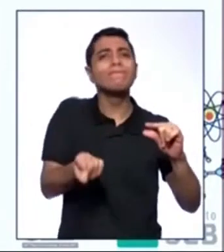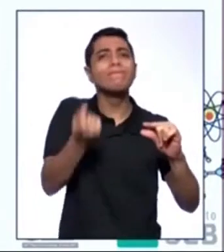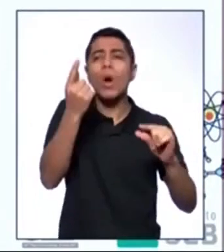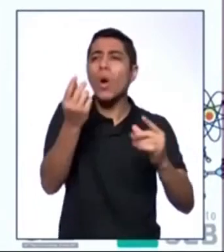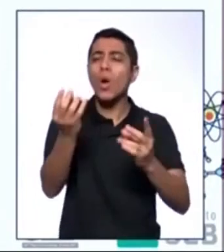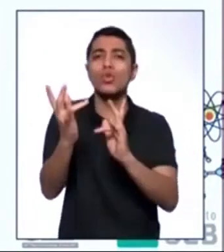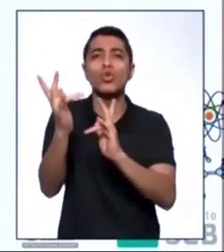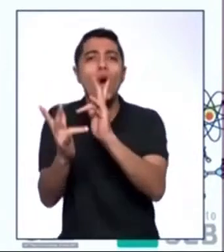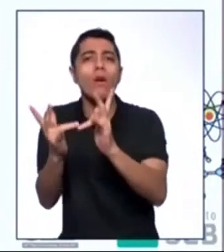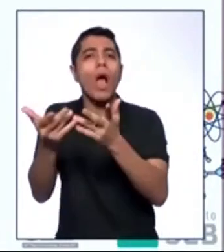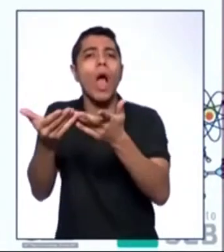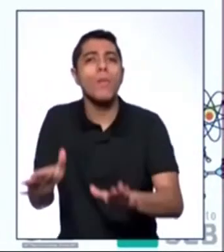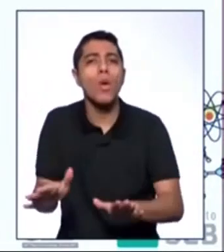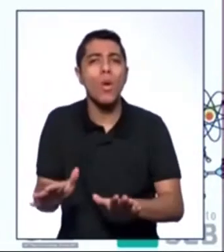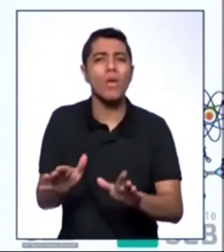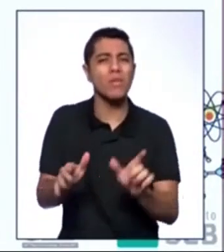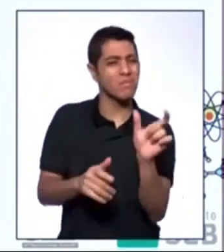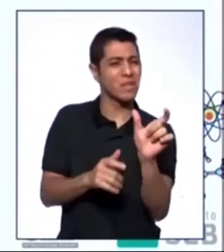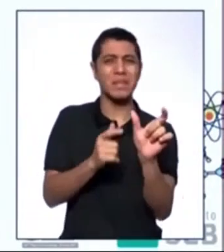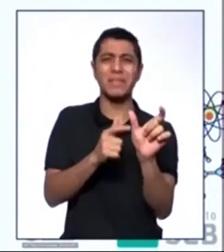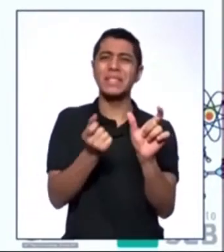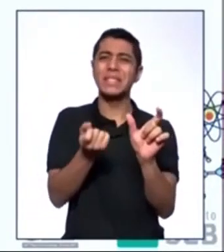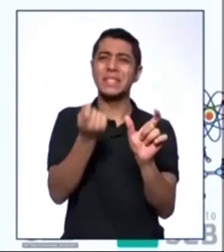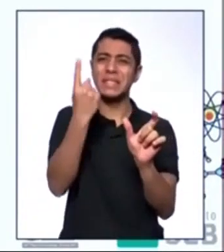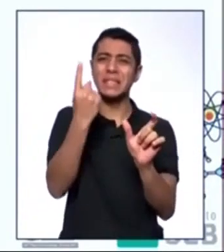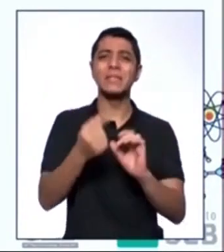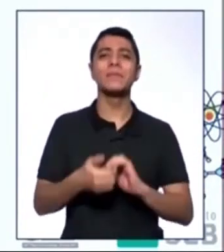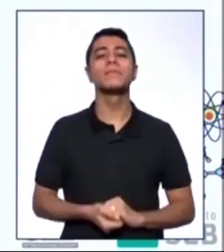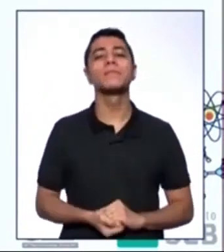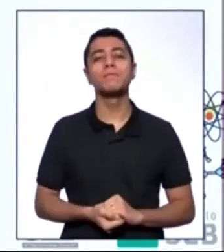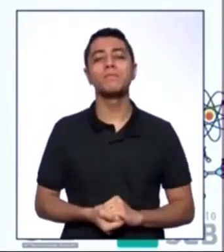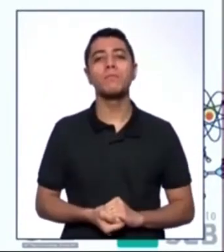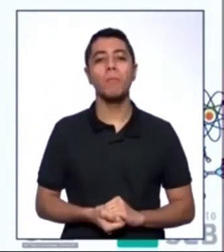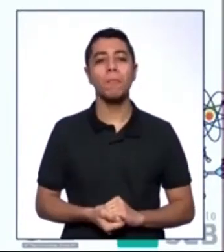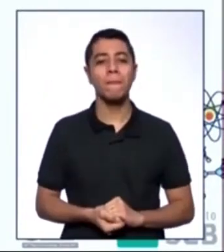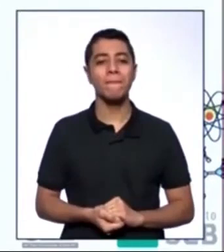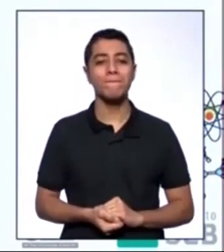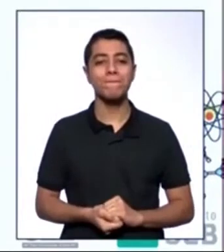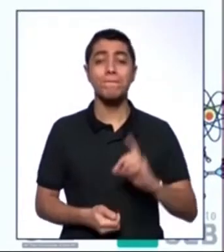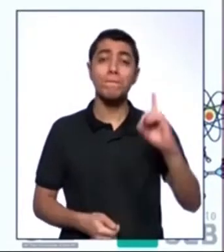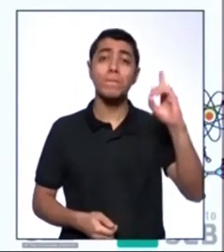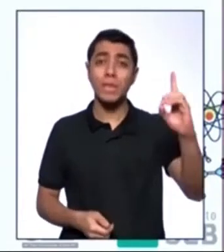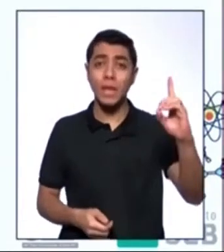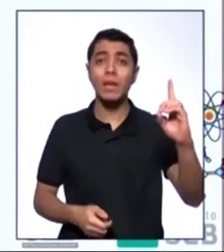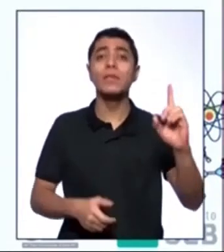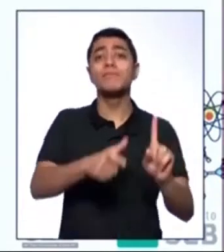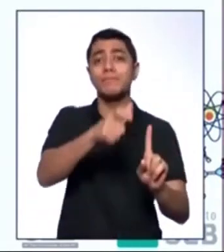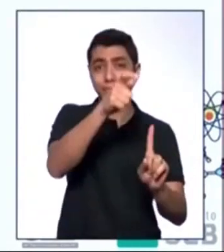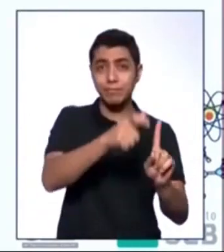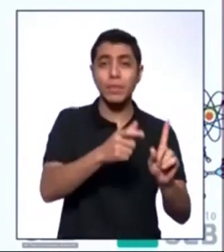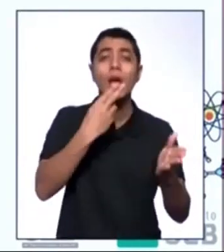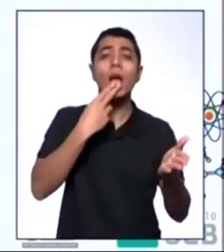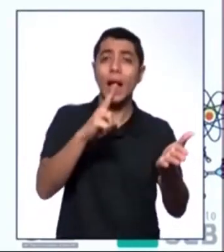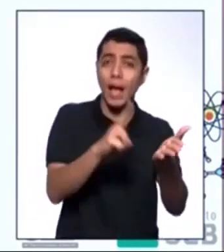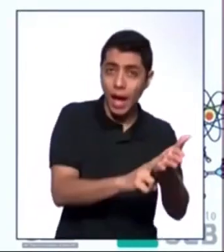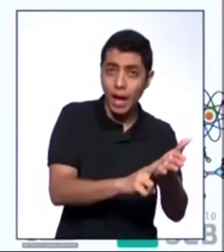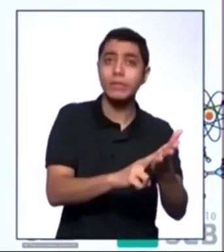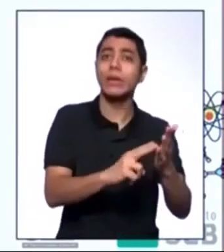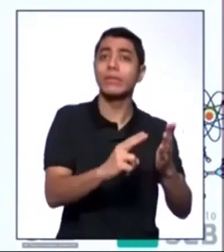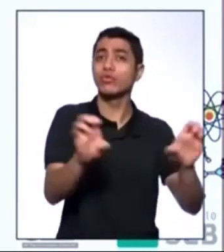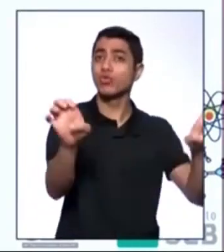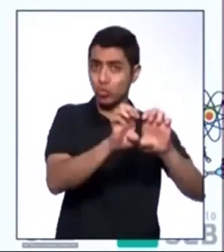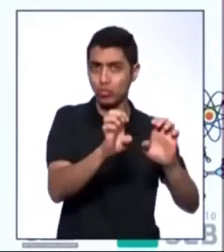desenlace, as formas de tratamento utilizadas e as exigências estruturais da carta, então como